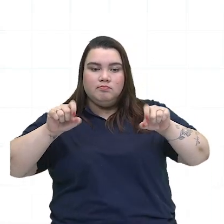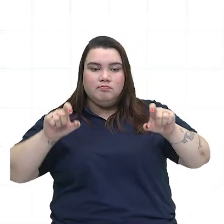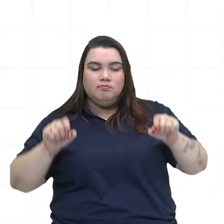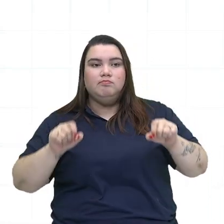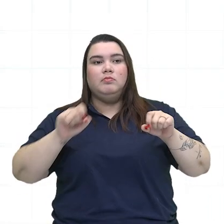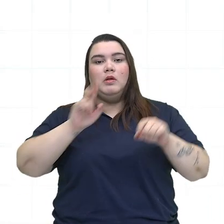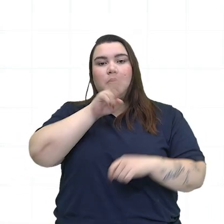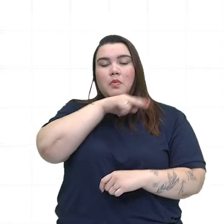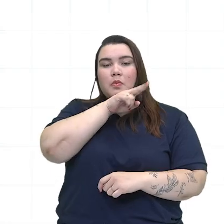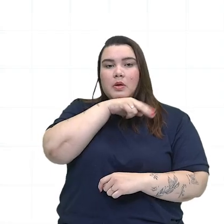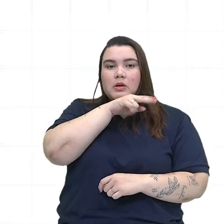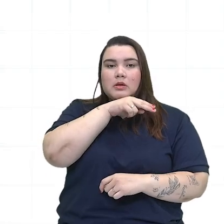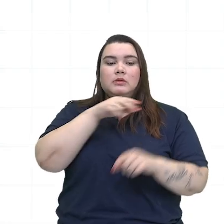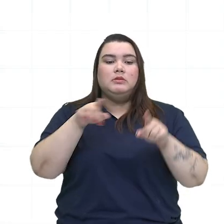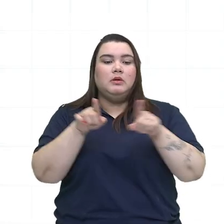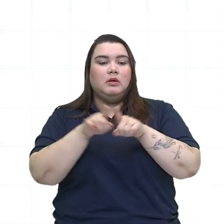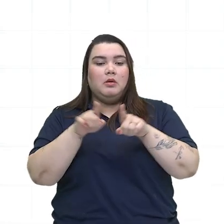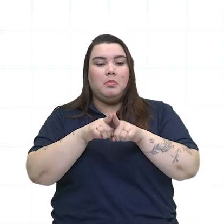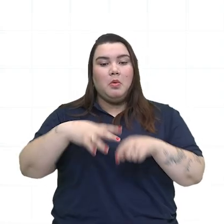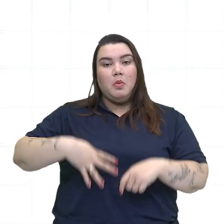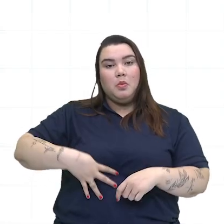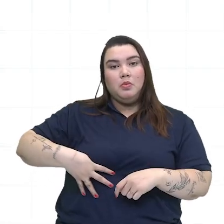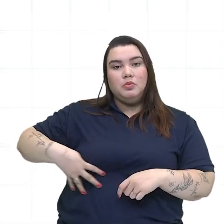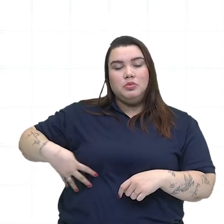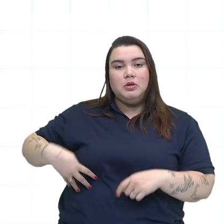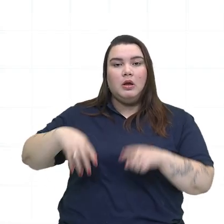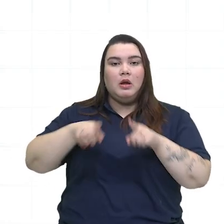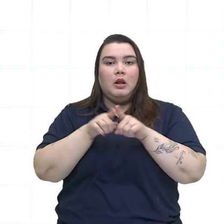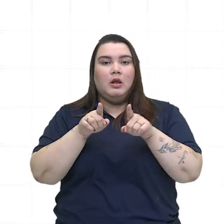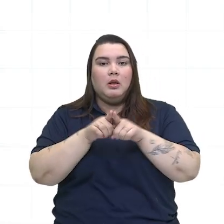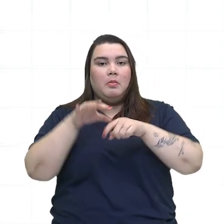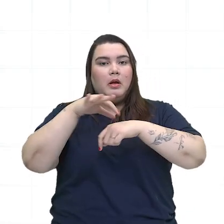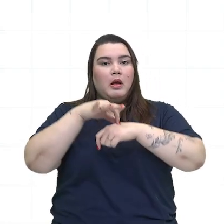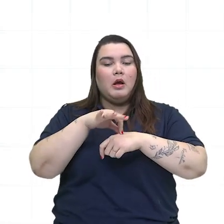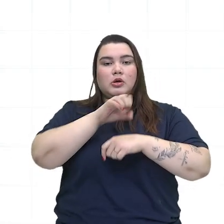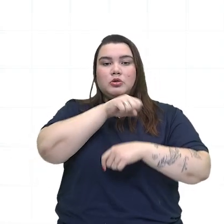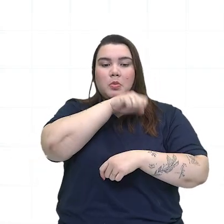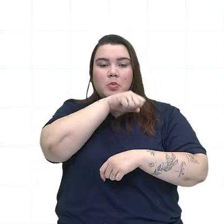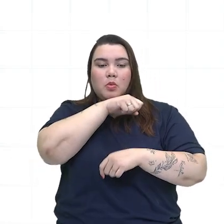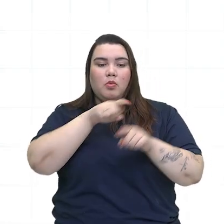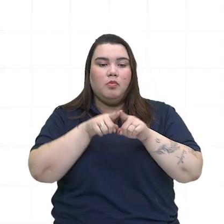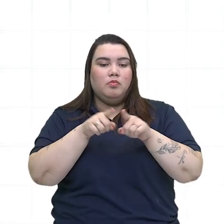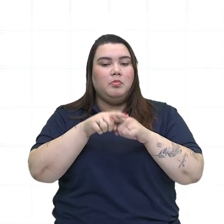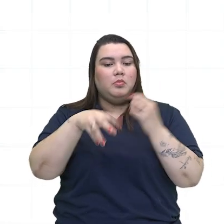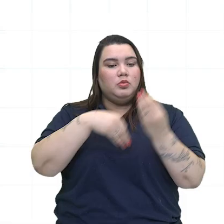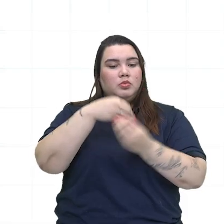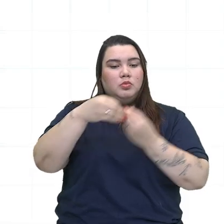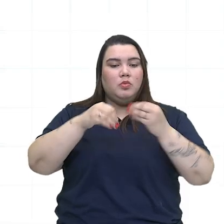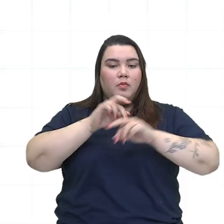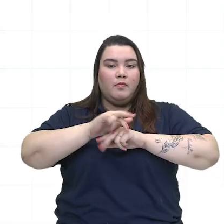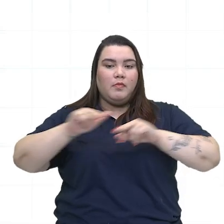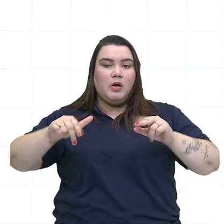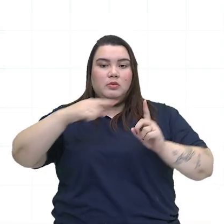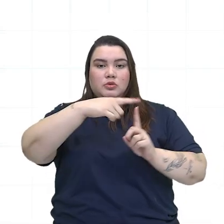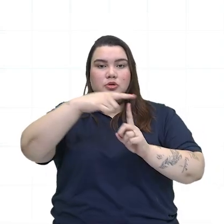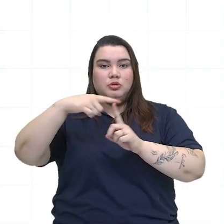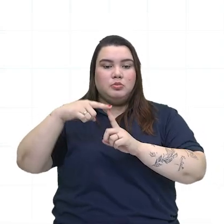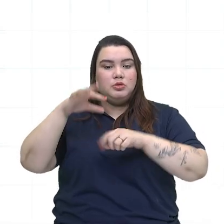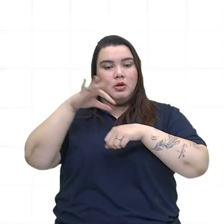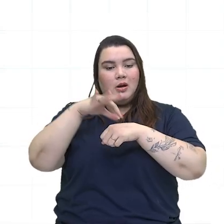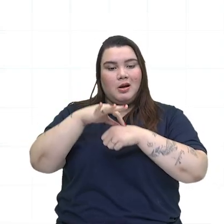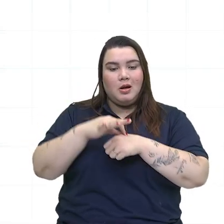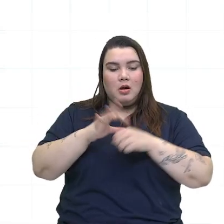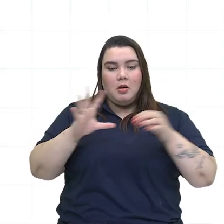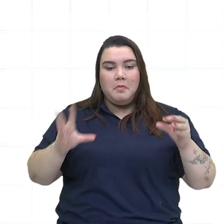o paio, a costela, o bacon e muitos temperos, né? A mistura de diferentes tipos de carnes,